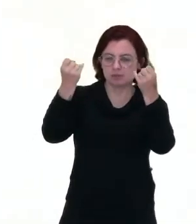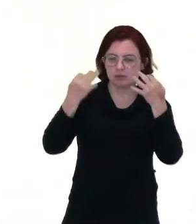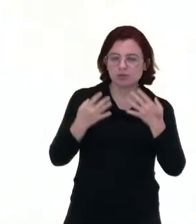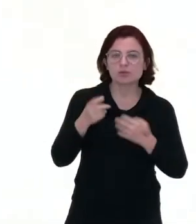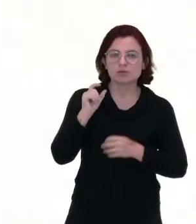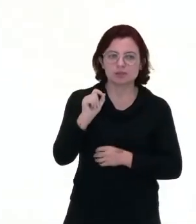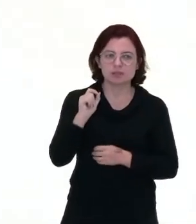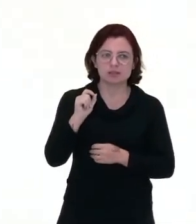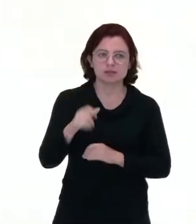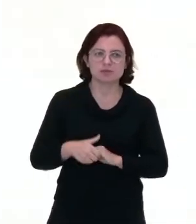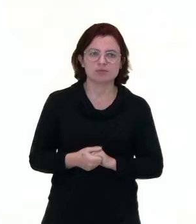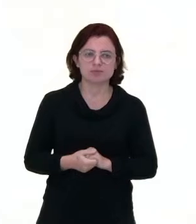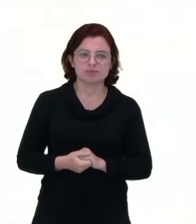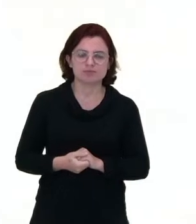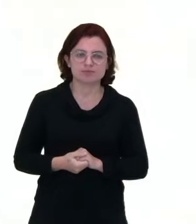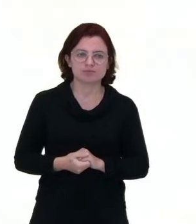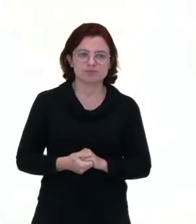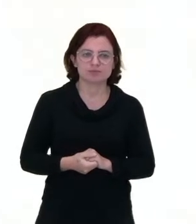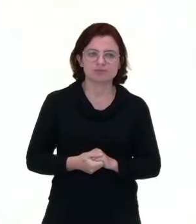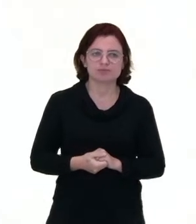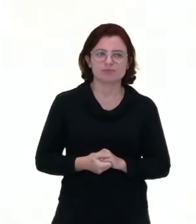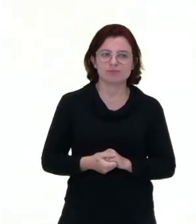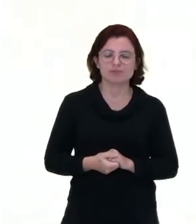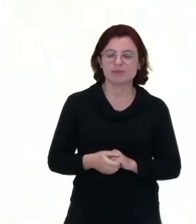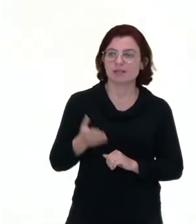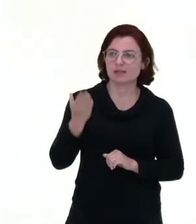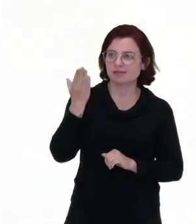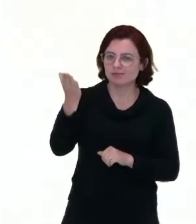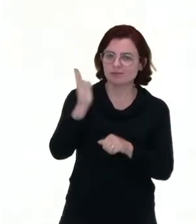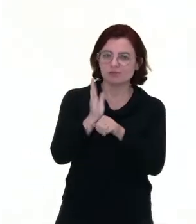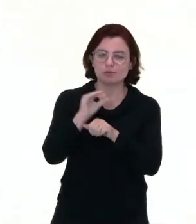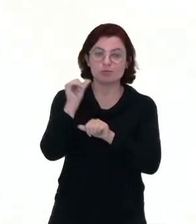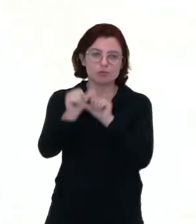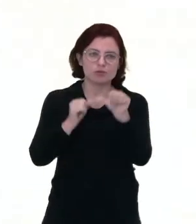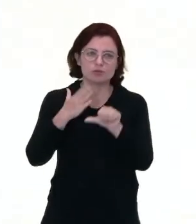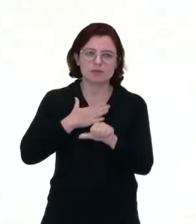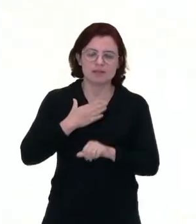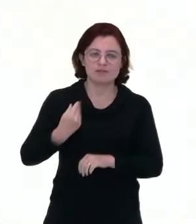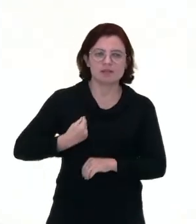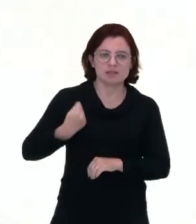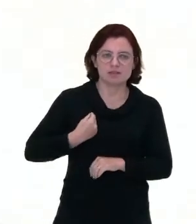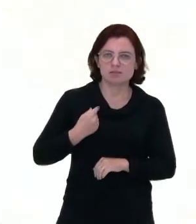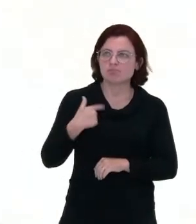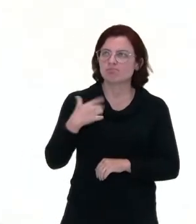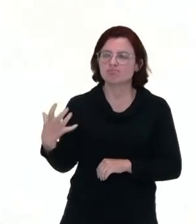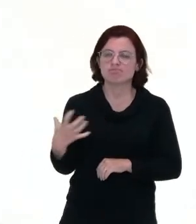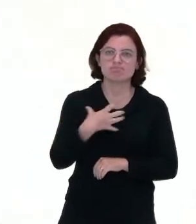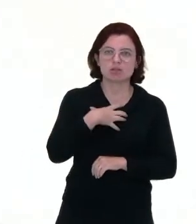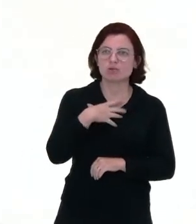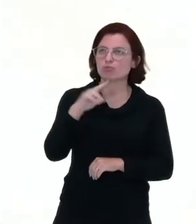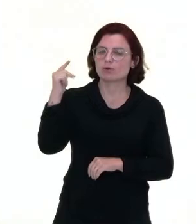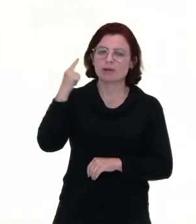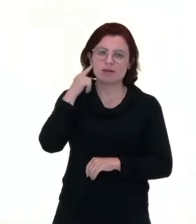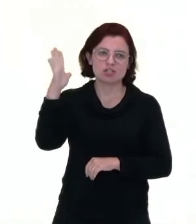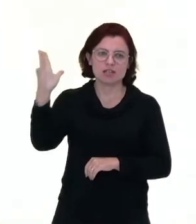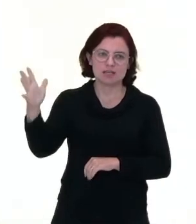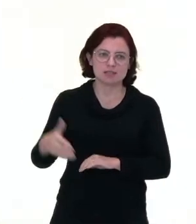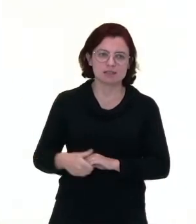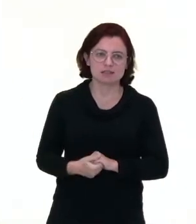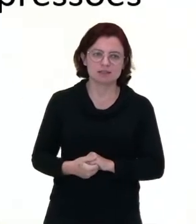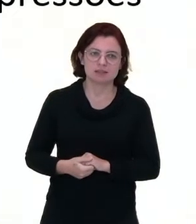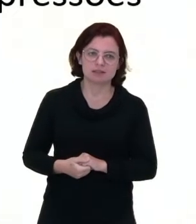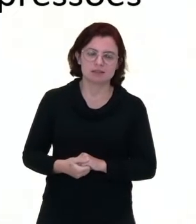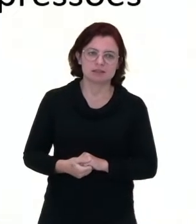queria passar. Isso mudou minha vida de uma forma que eu nem poderia pensar. Então está aqui o exemplo